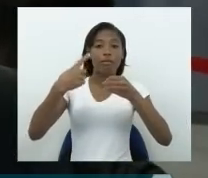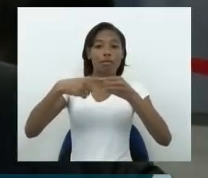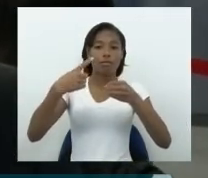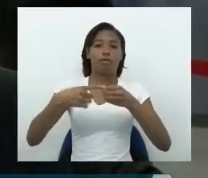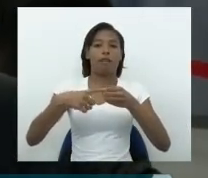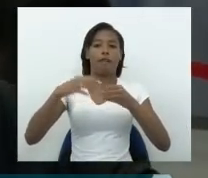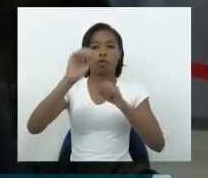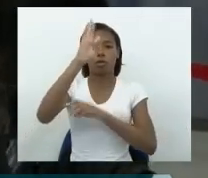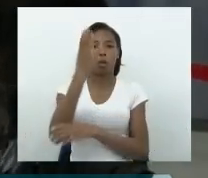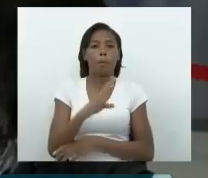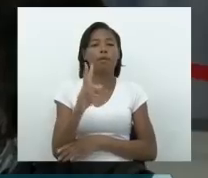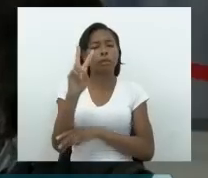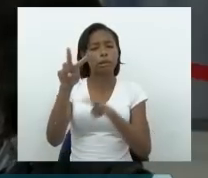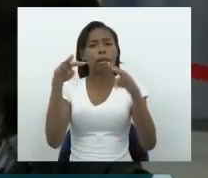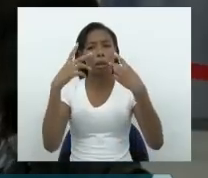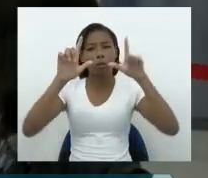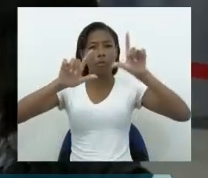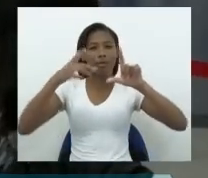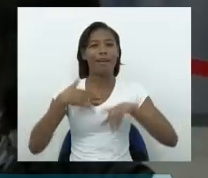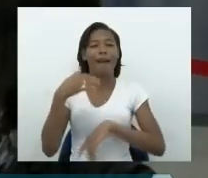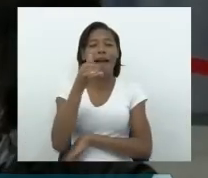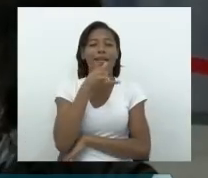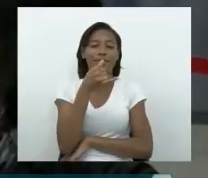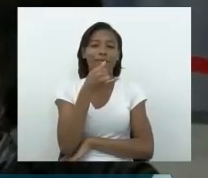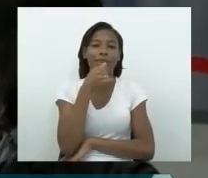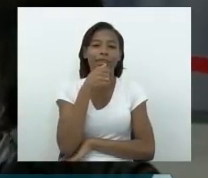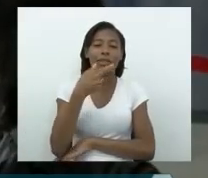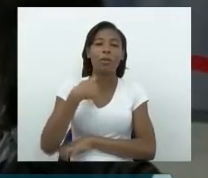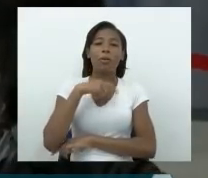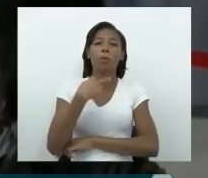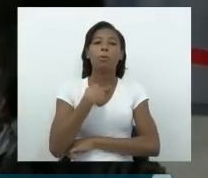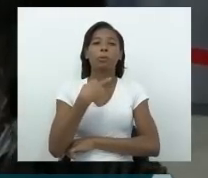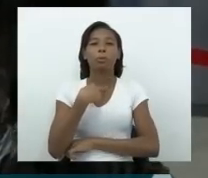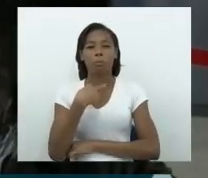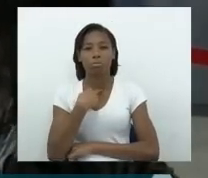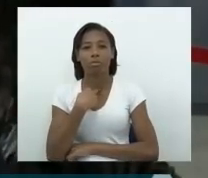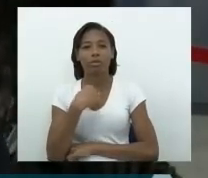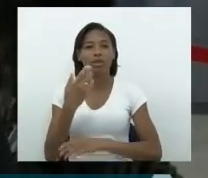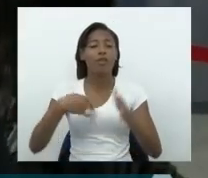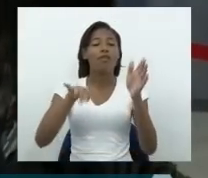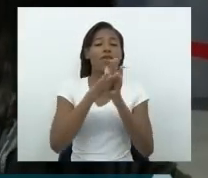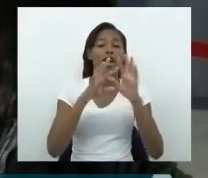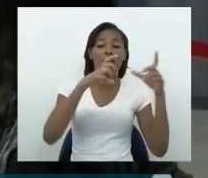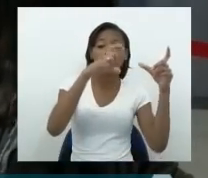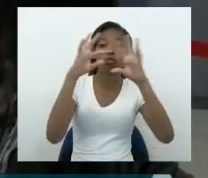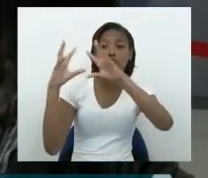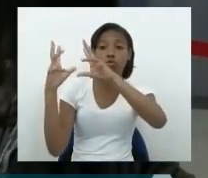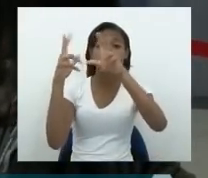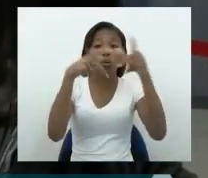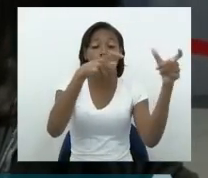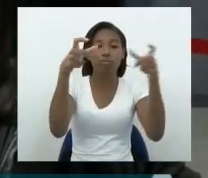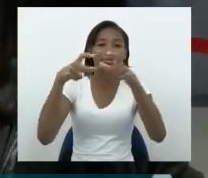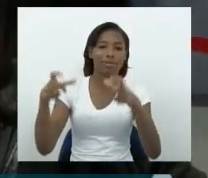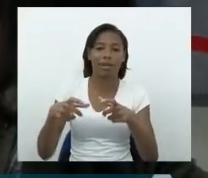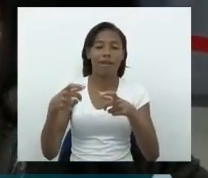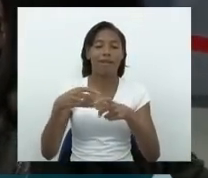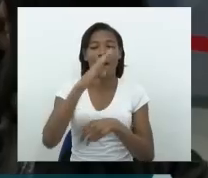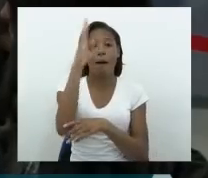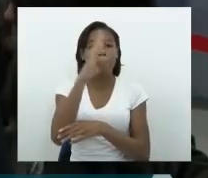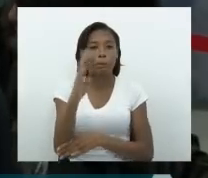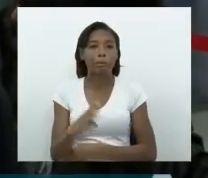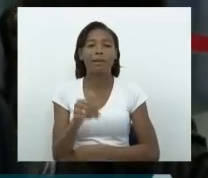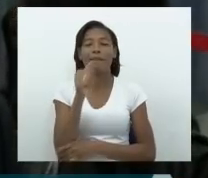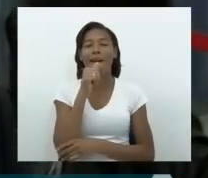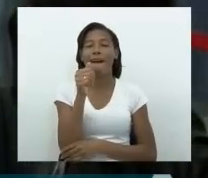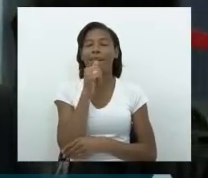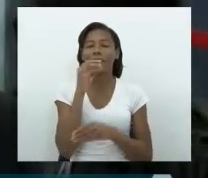nos assistindo, é uma pena que não é possível chegar em todos os lares da cidade. Uma das maiores cidades do Brasil ainda